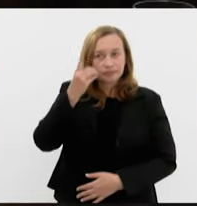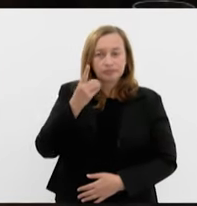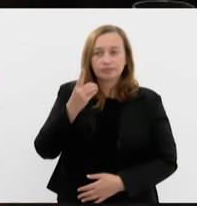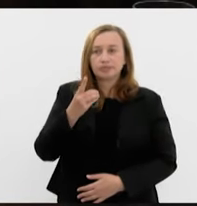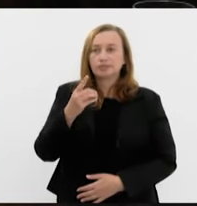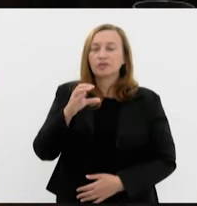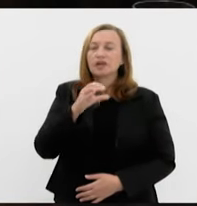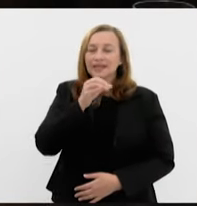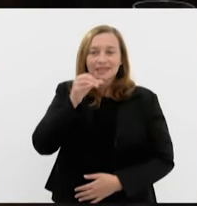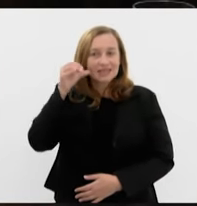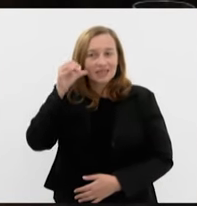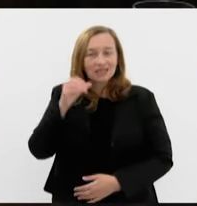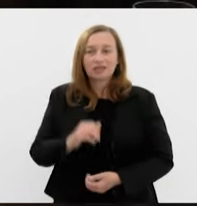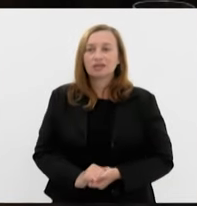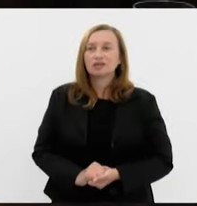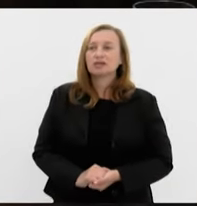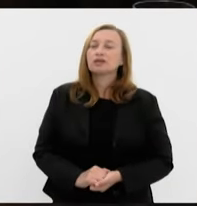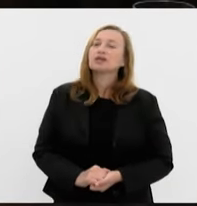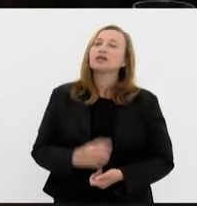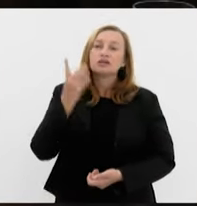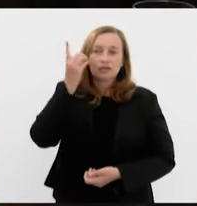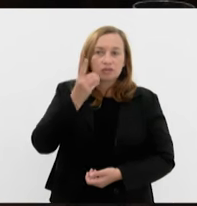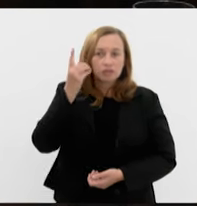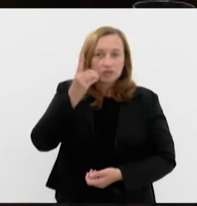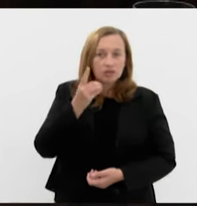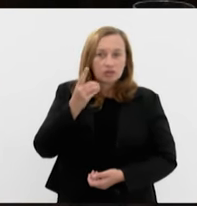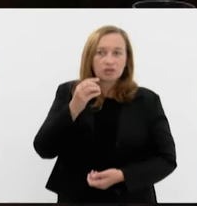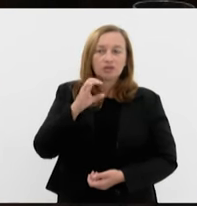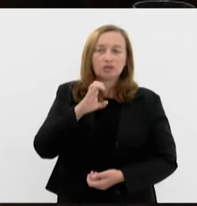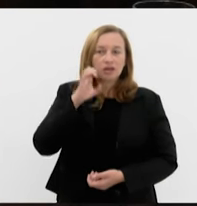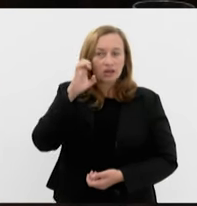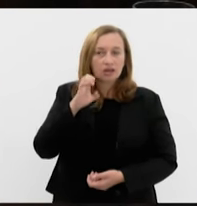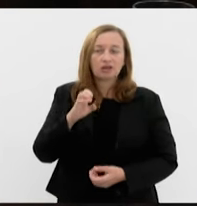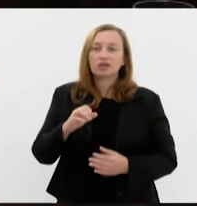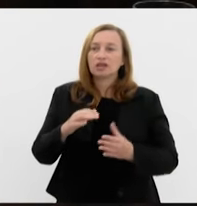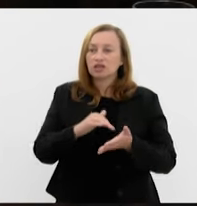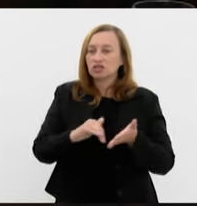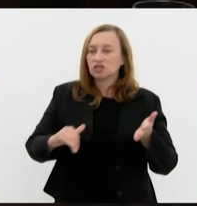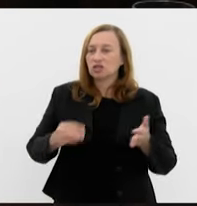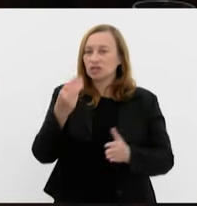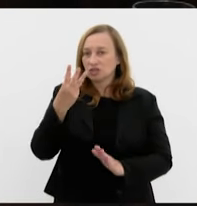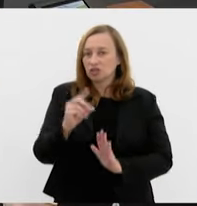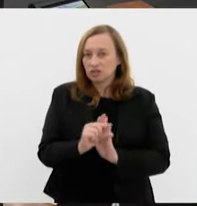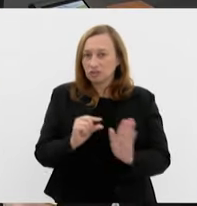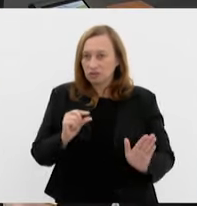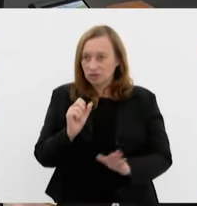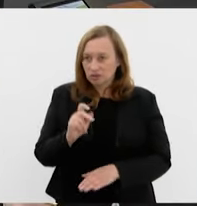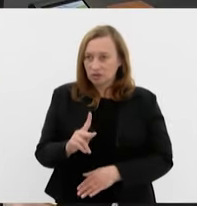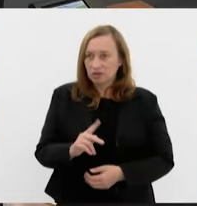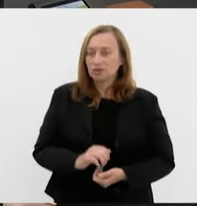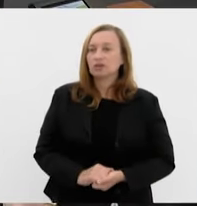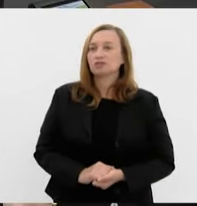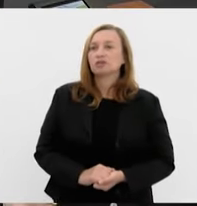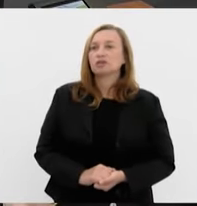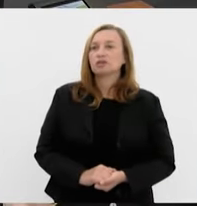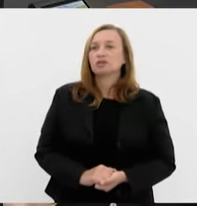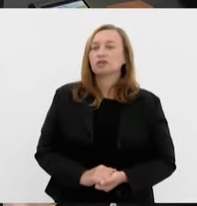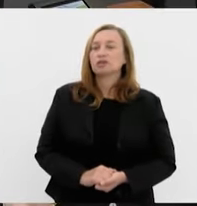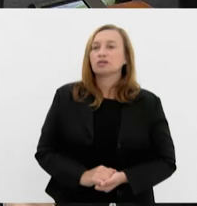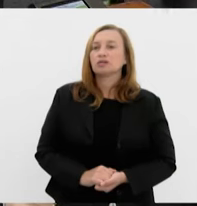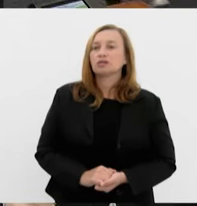Jordão a a nossa Nobre deputada tá de acordo com a senhora retirar as TR dela